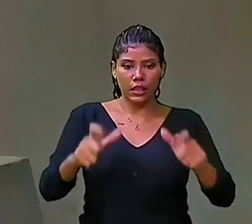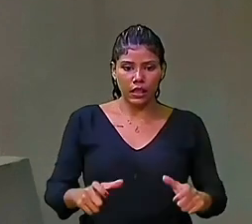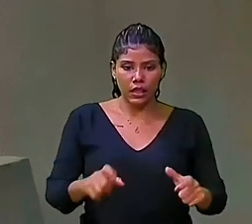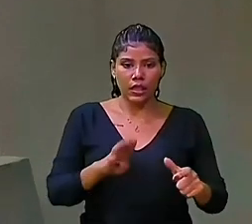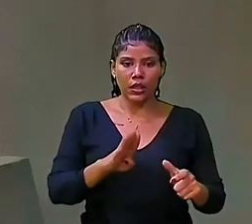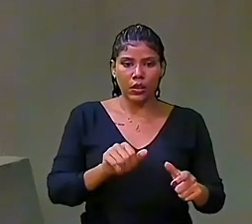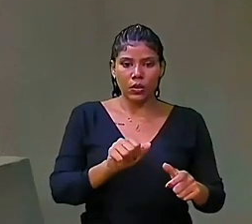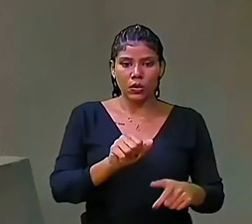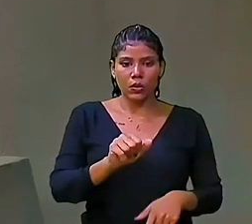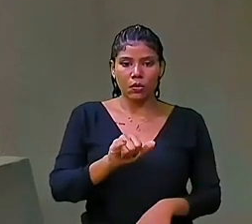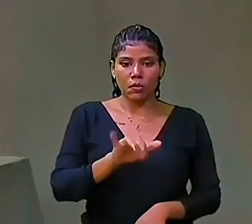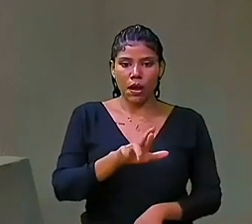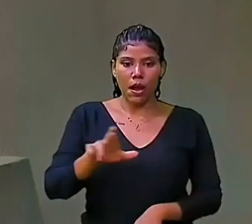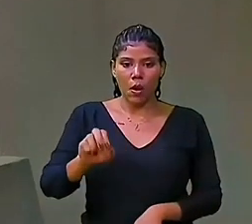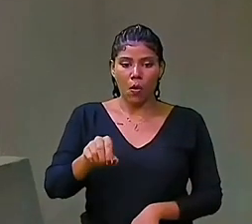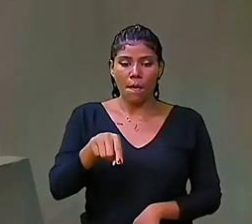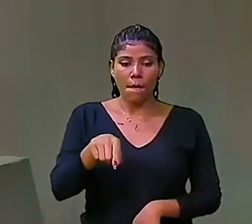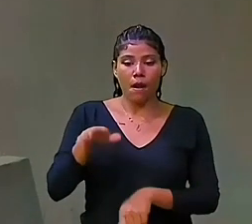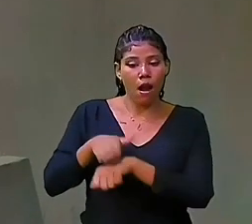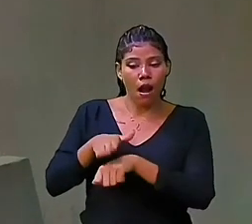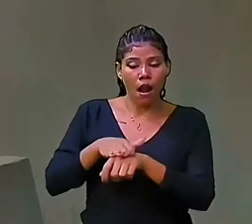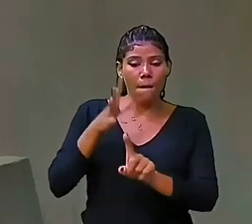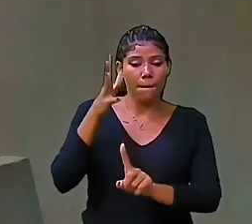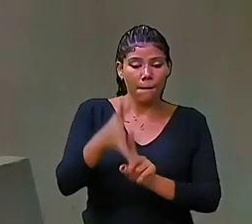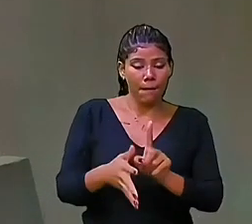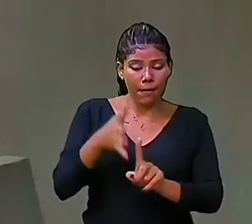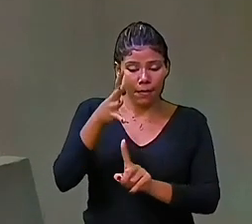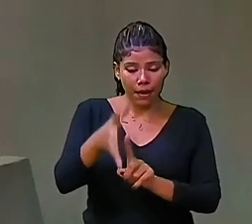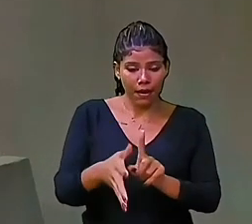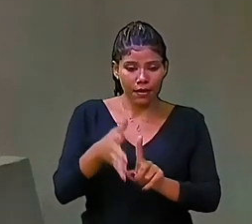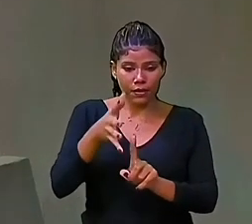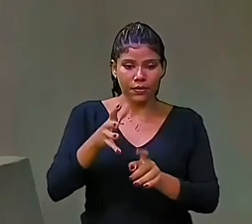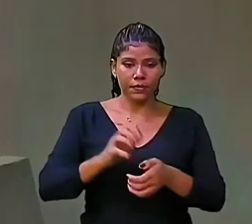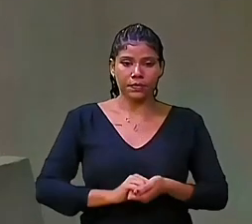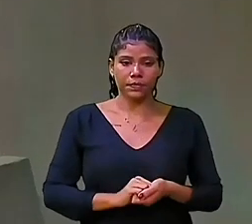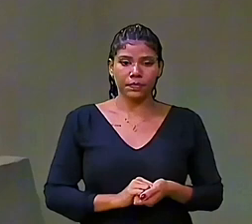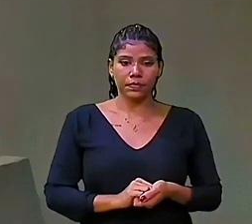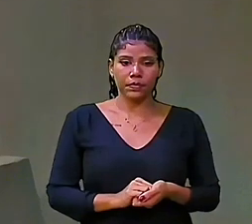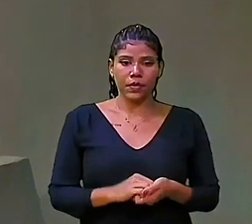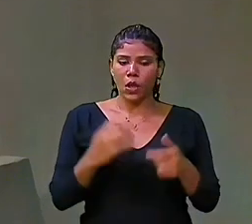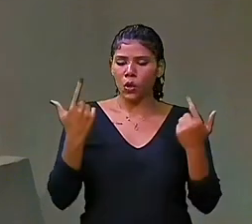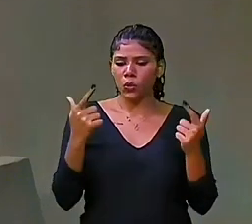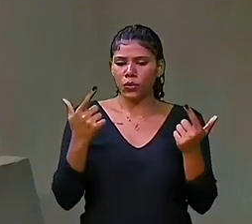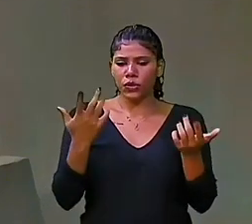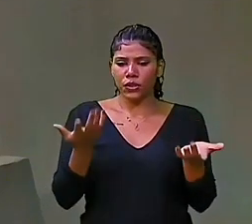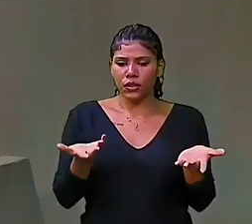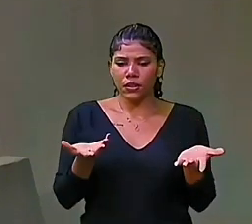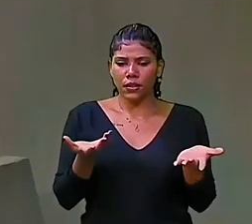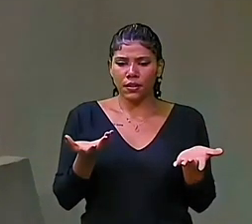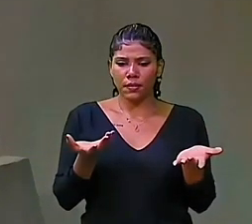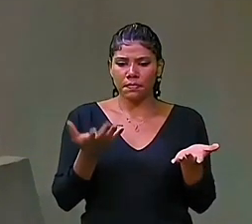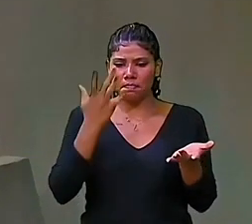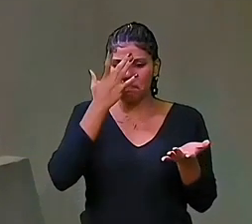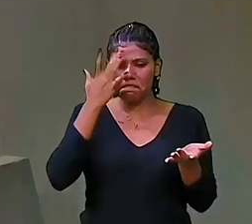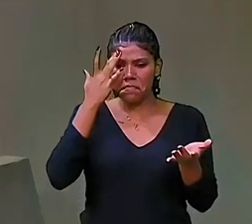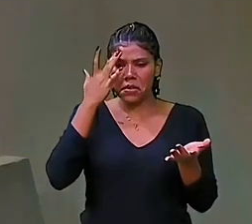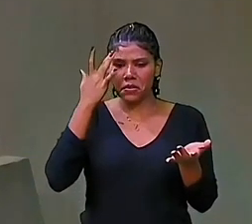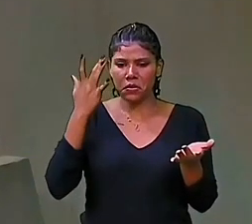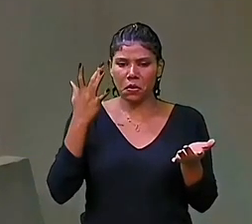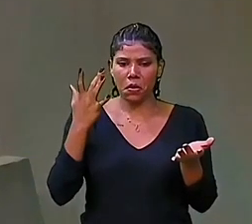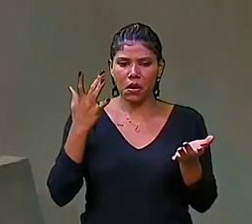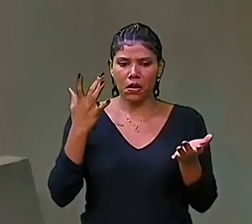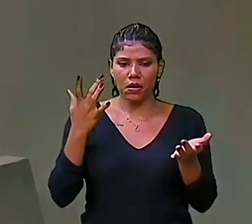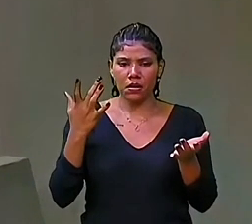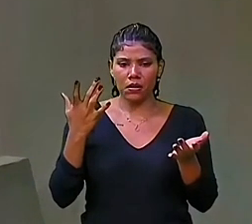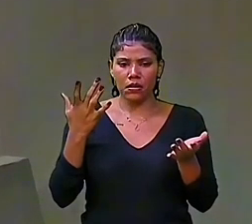ela proferiria uma palestra aqui. Eu não tinha tido nenhuma pessoa tão próxima a mim